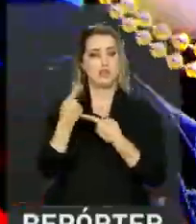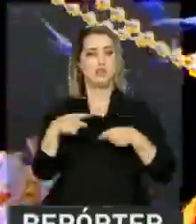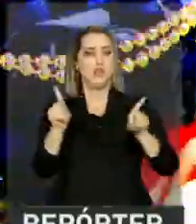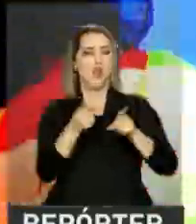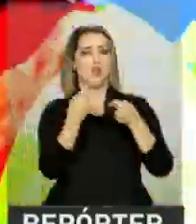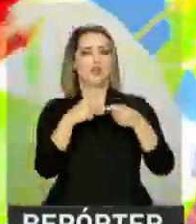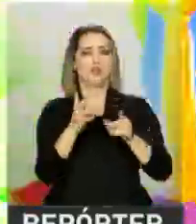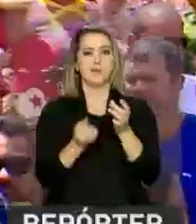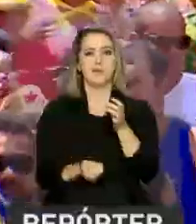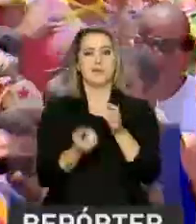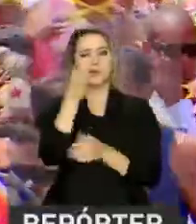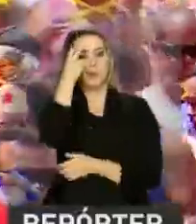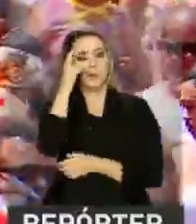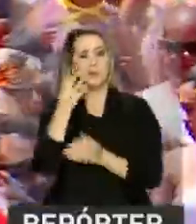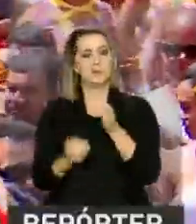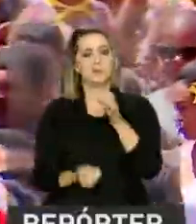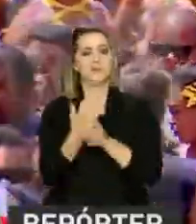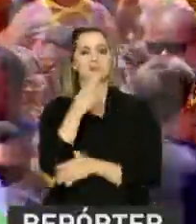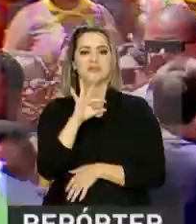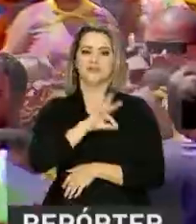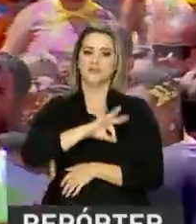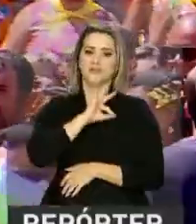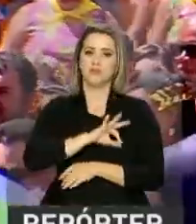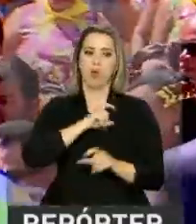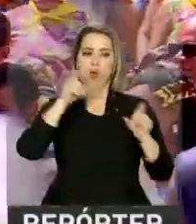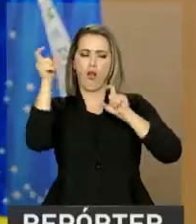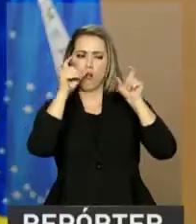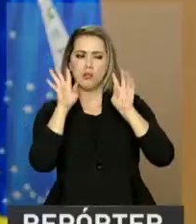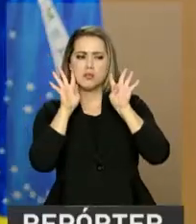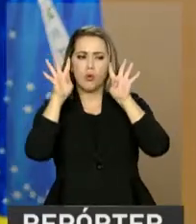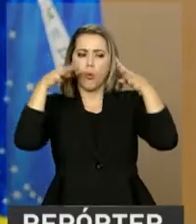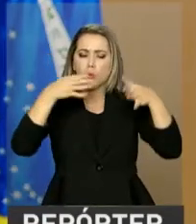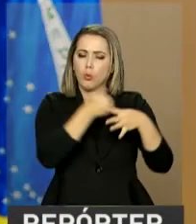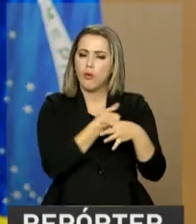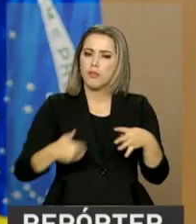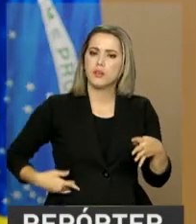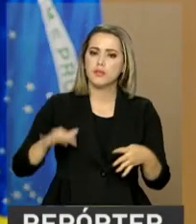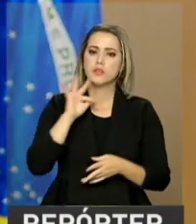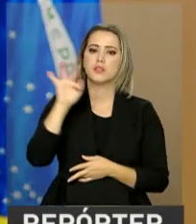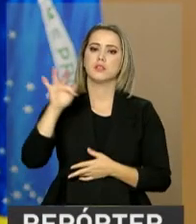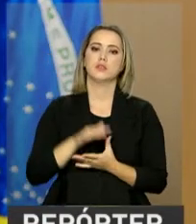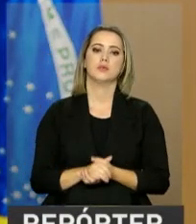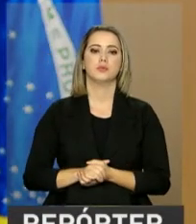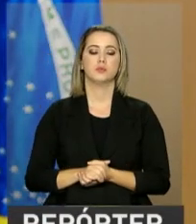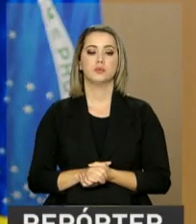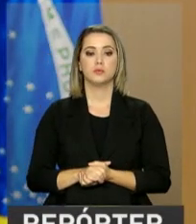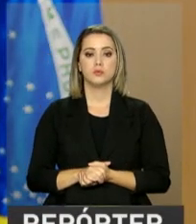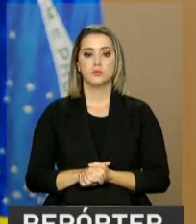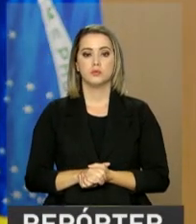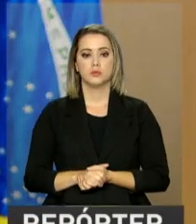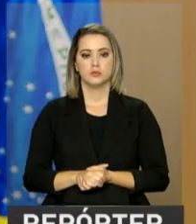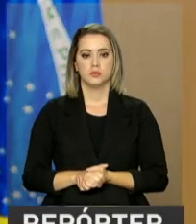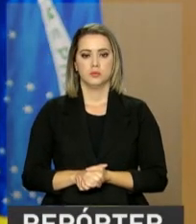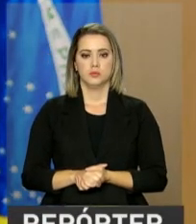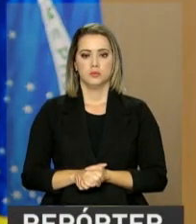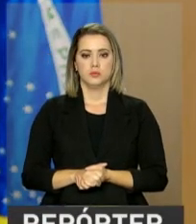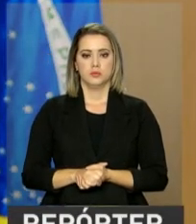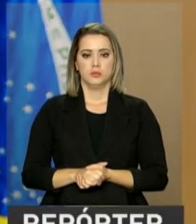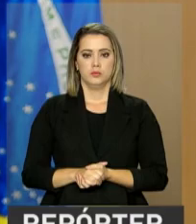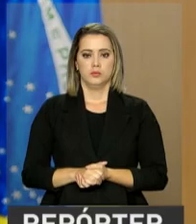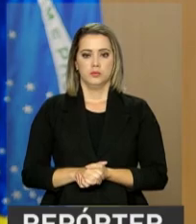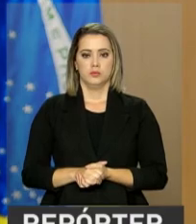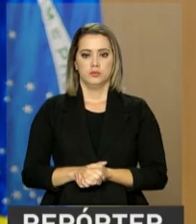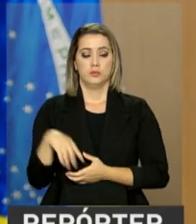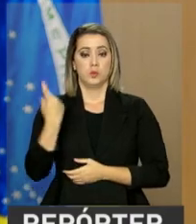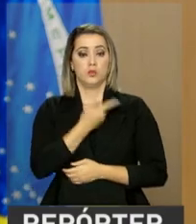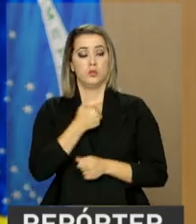Cultura que gera renda e desperta a atenção do governo federal. Nós estamos aqui, criamos no próprio Ministério uma Secretaria da